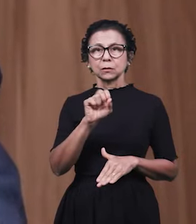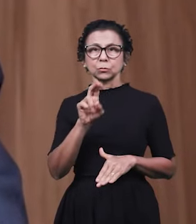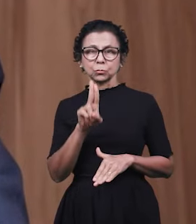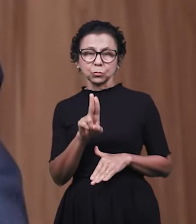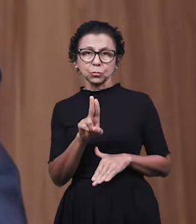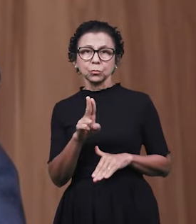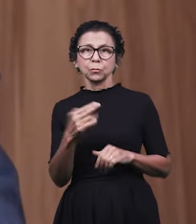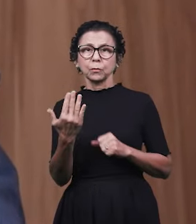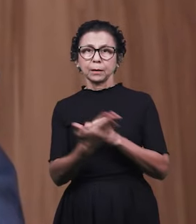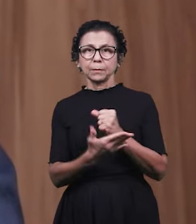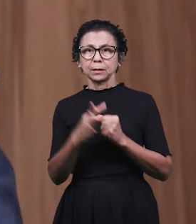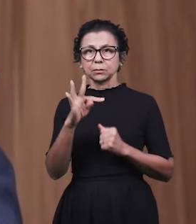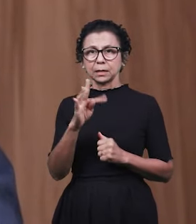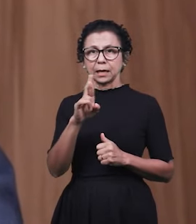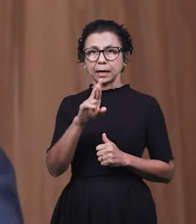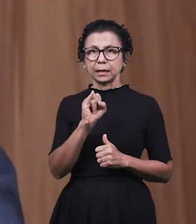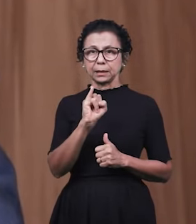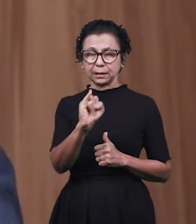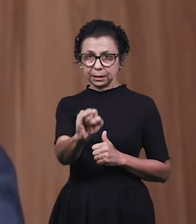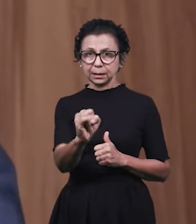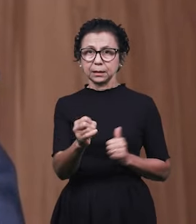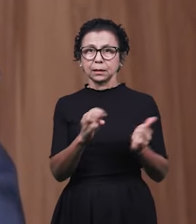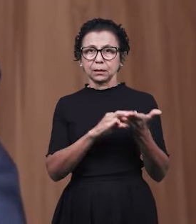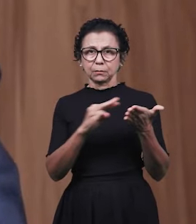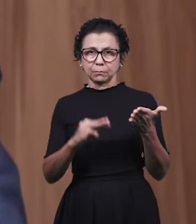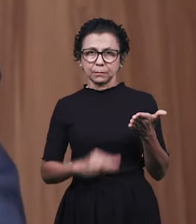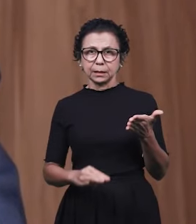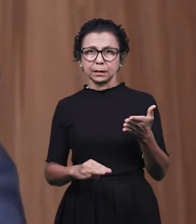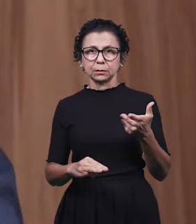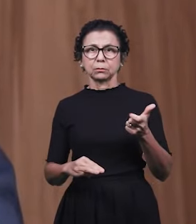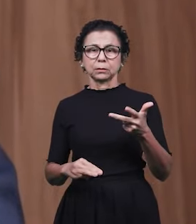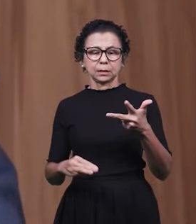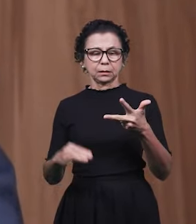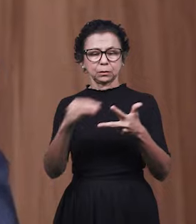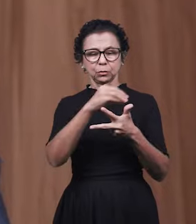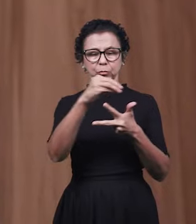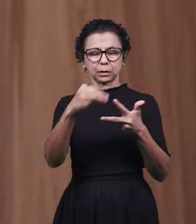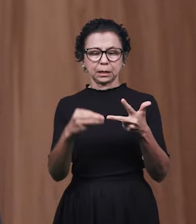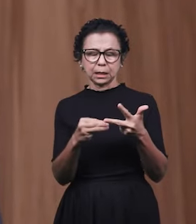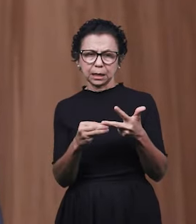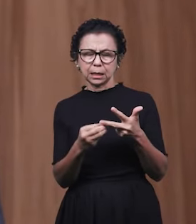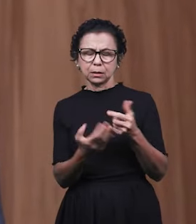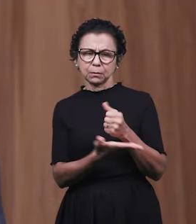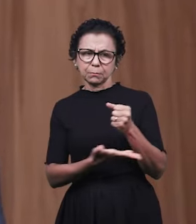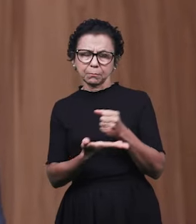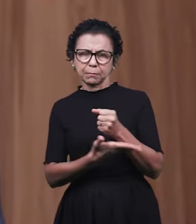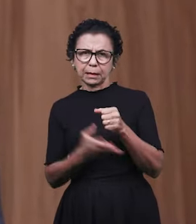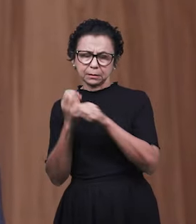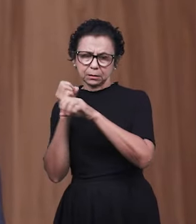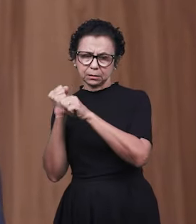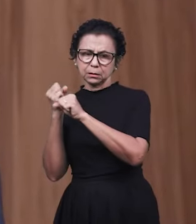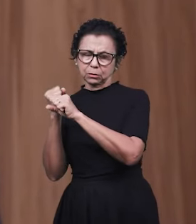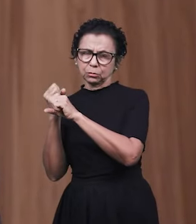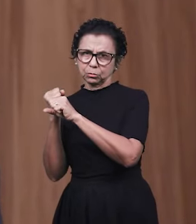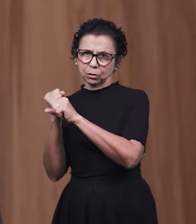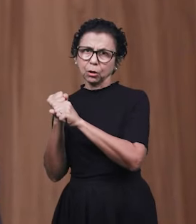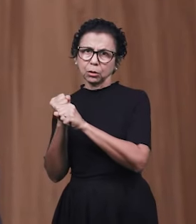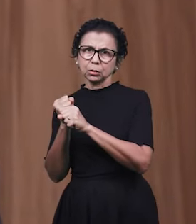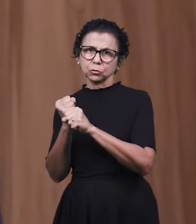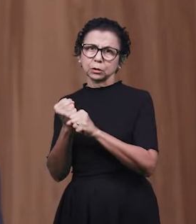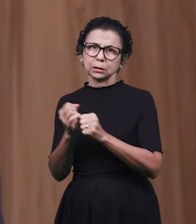TRI, que é o método que o Enem analisa as notas, né? Que chama-se teoria de resposta ao item, que é um método estatístico